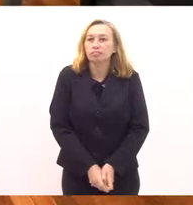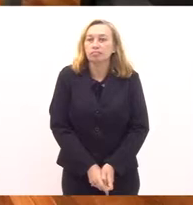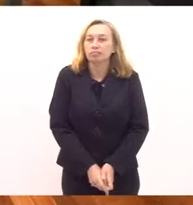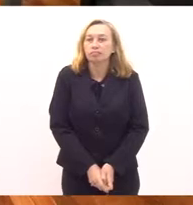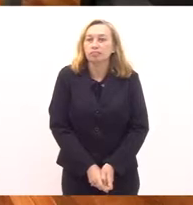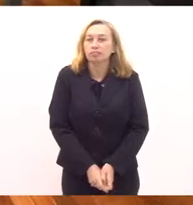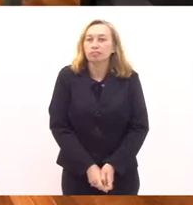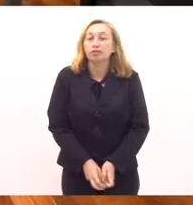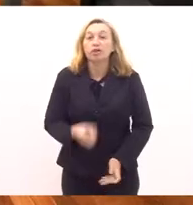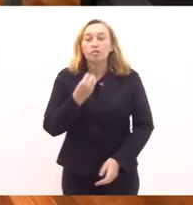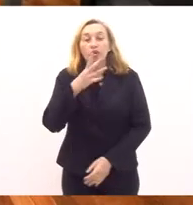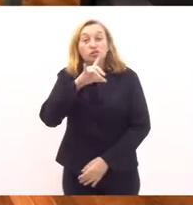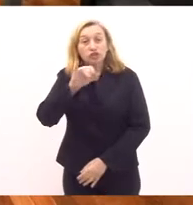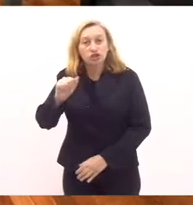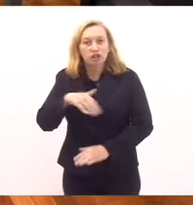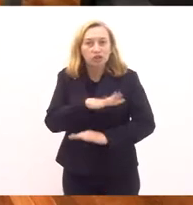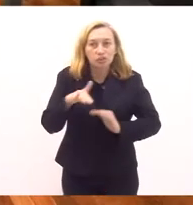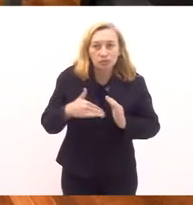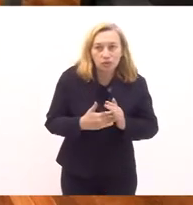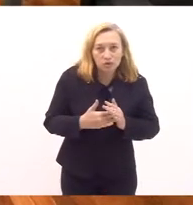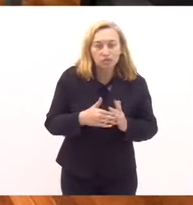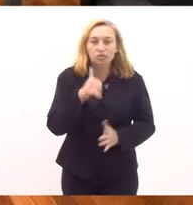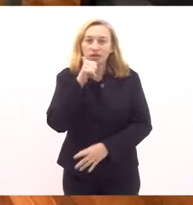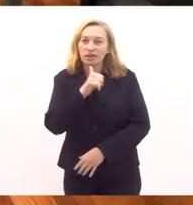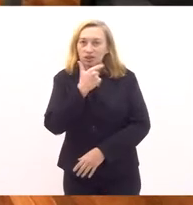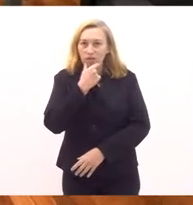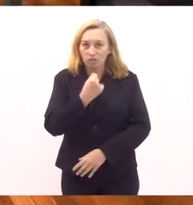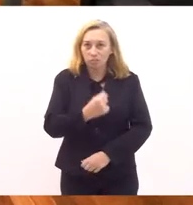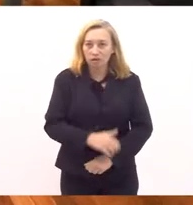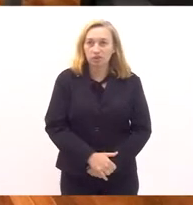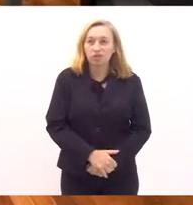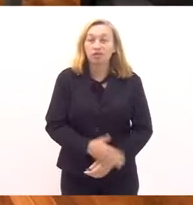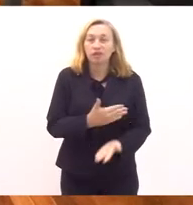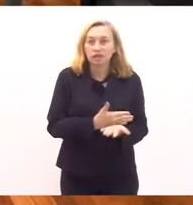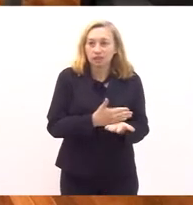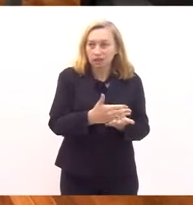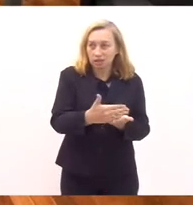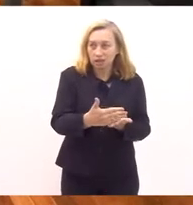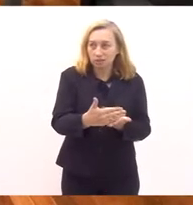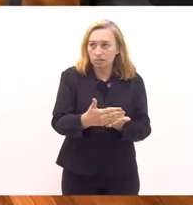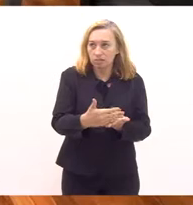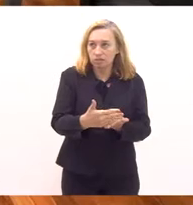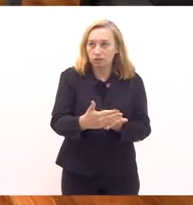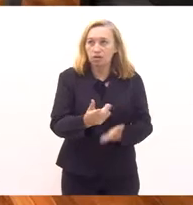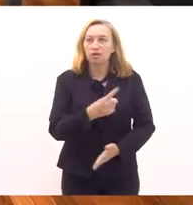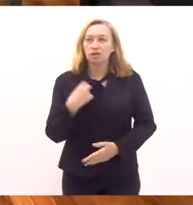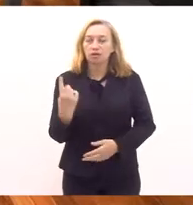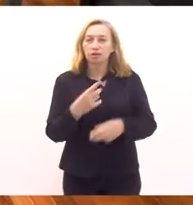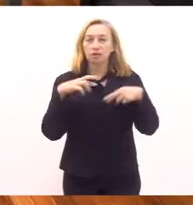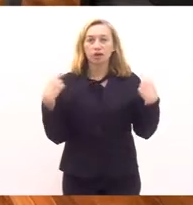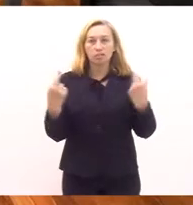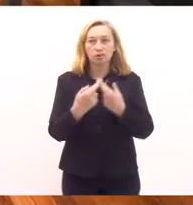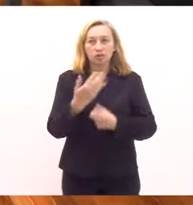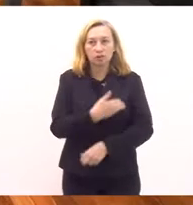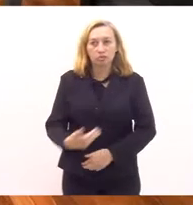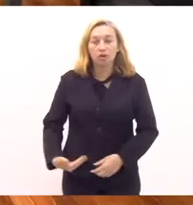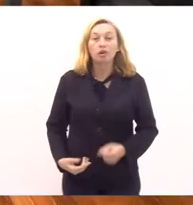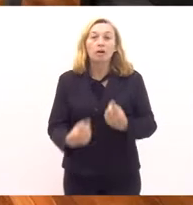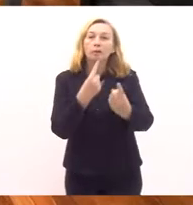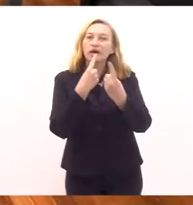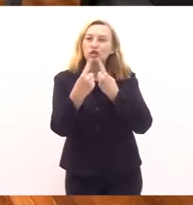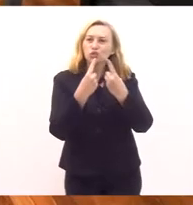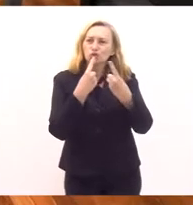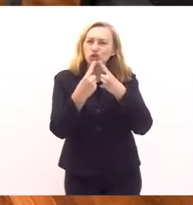Bom dia a todos e todas e todes. Vamos dar início à nossa audiência pública para